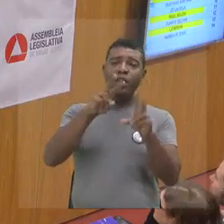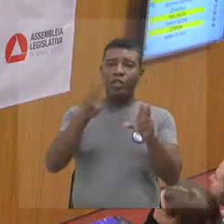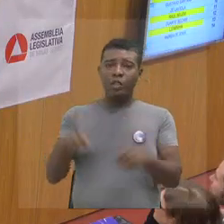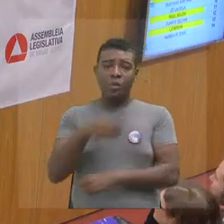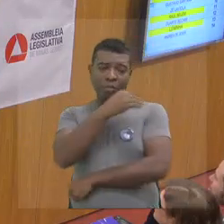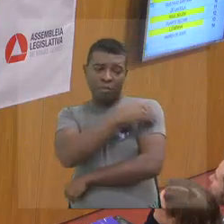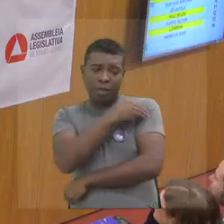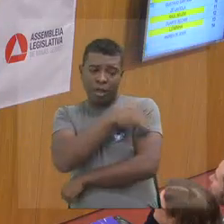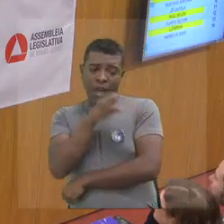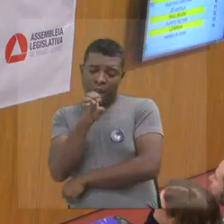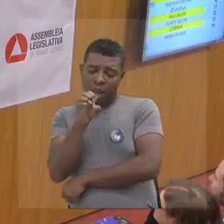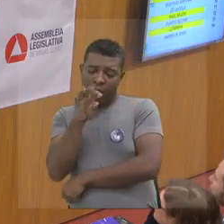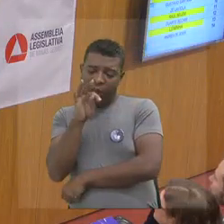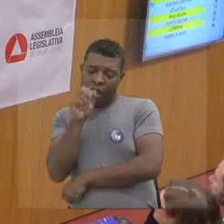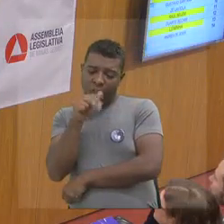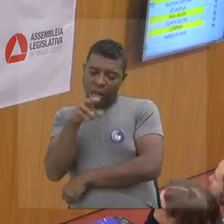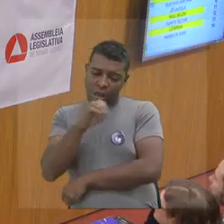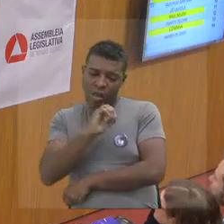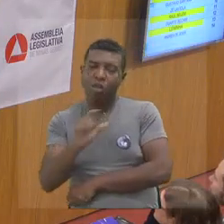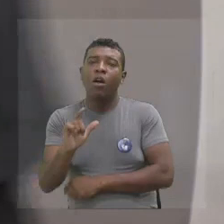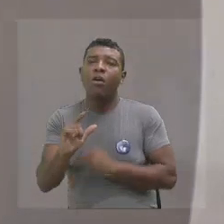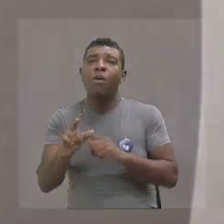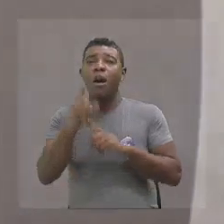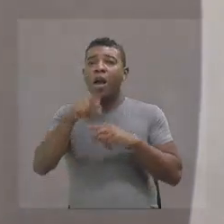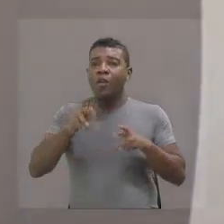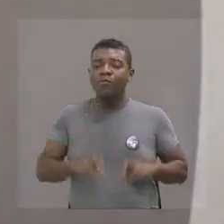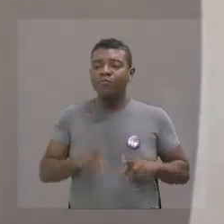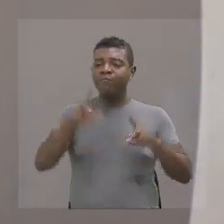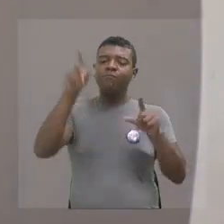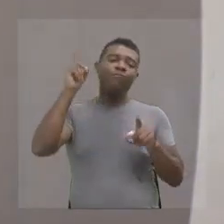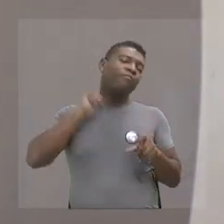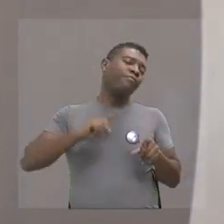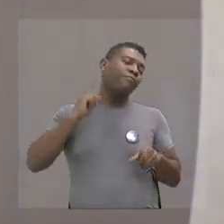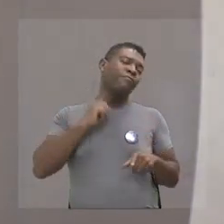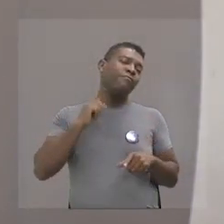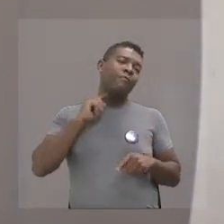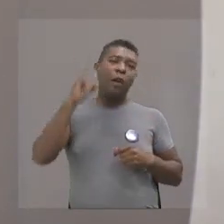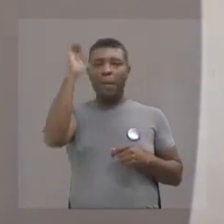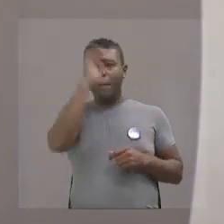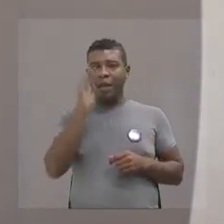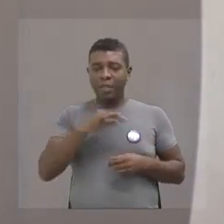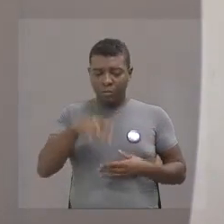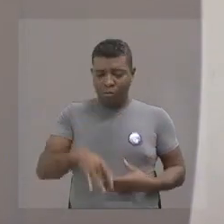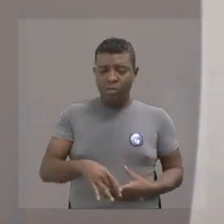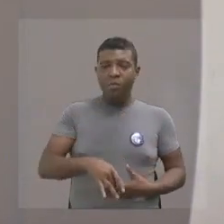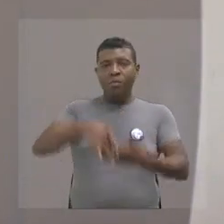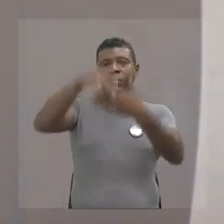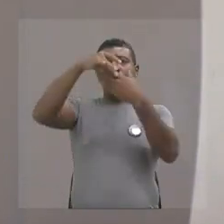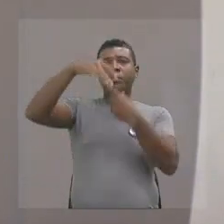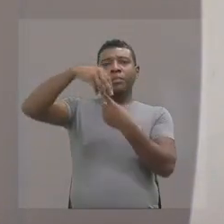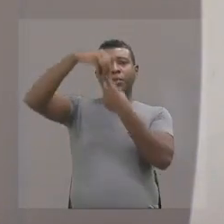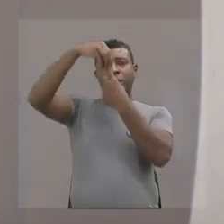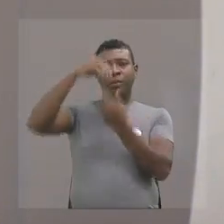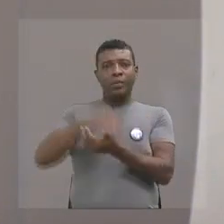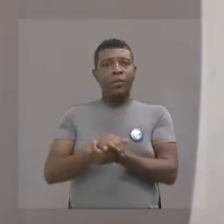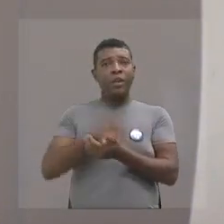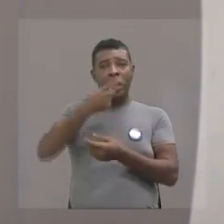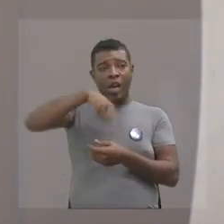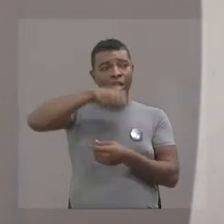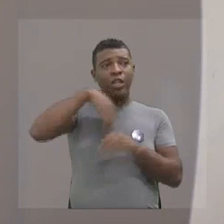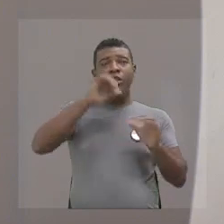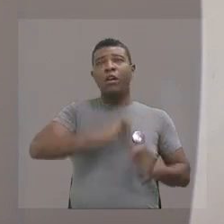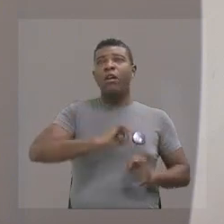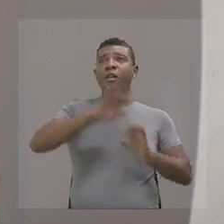de fato é um diferencial muito grande de Minas Gerais e do Brasil né quando a gente vai para essas discussões internacionais sobre mudança do clima